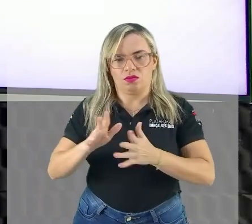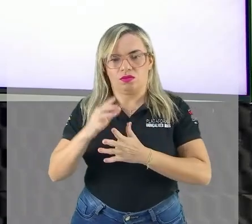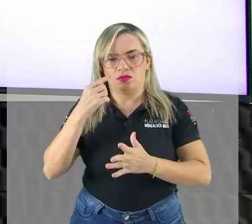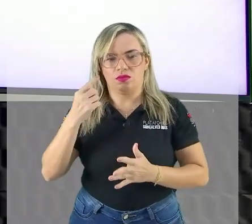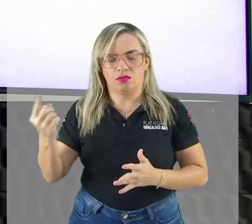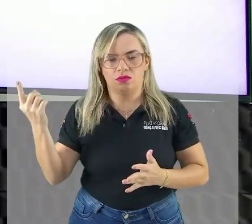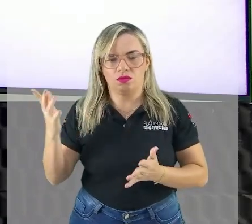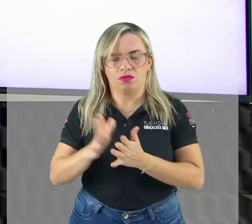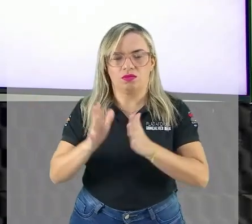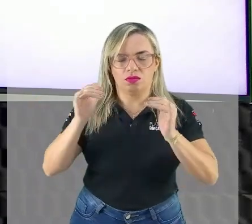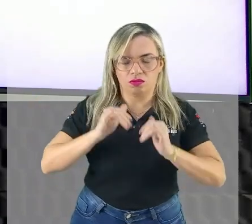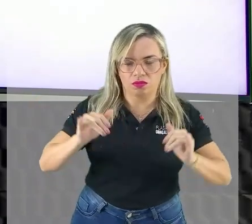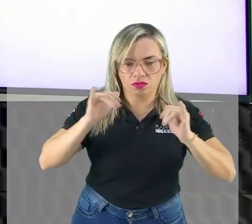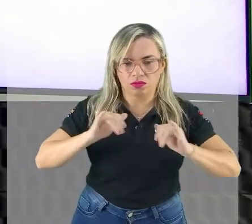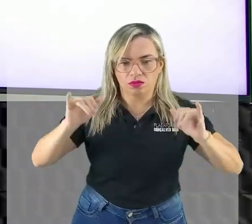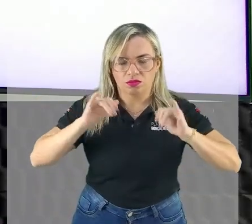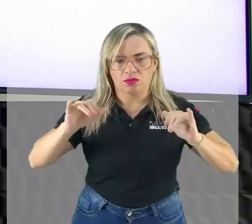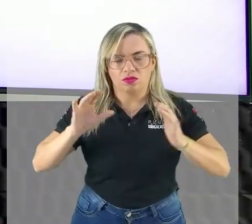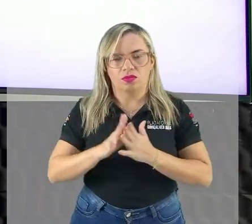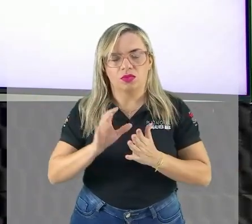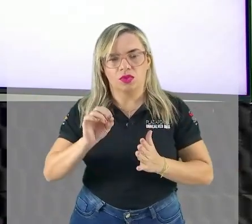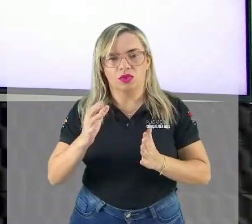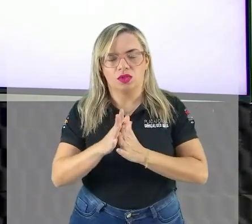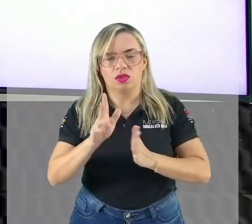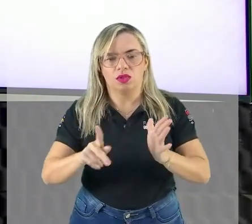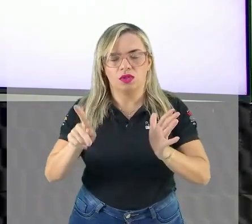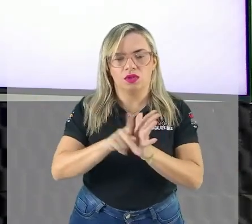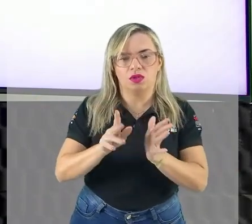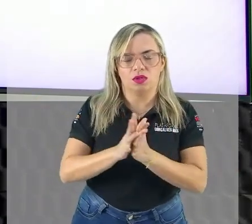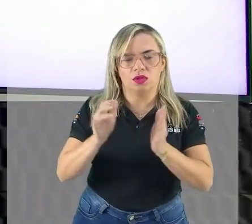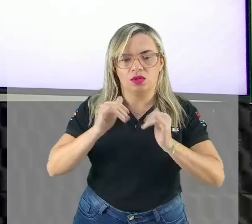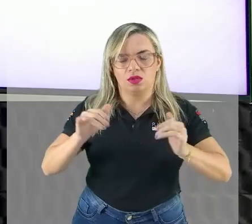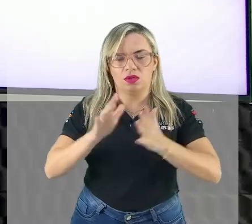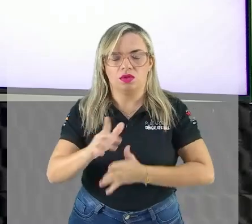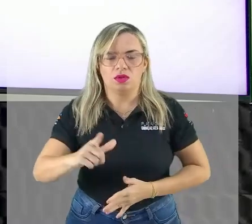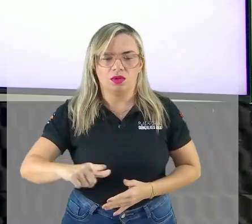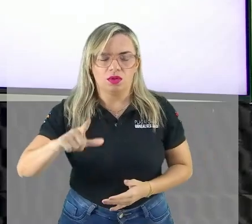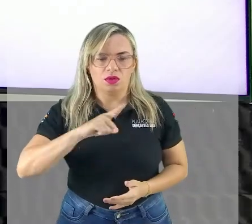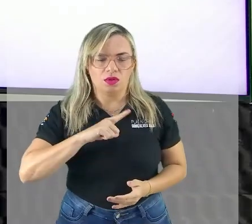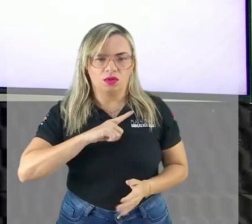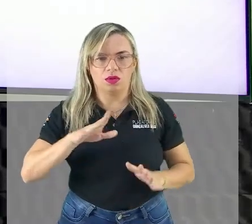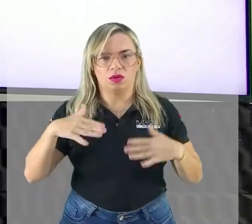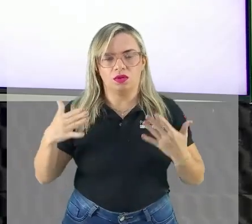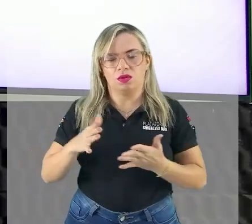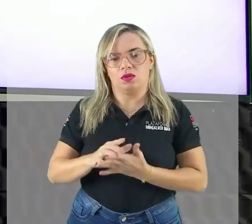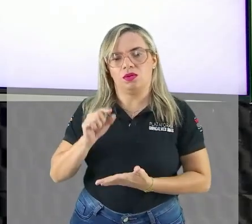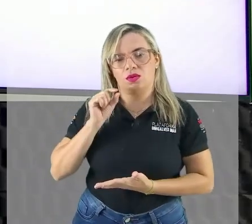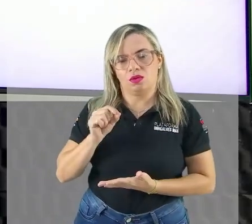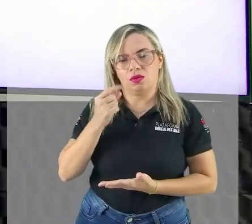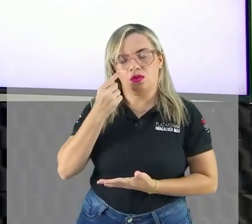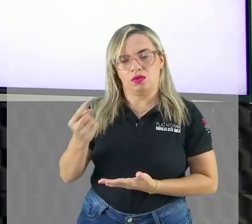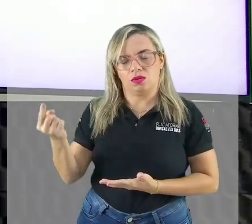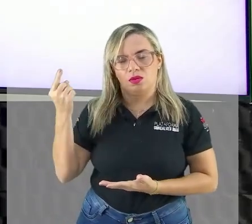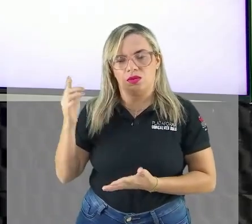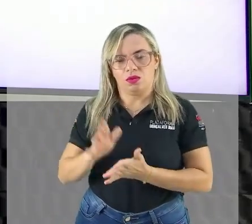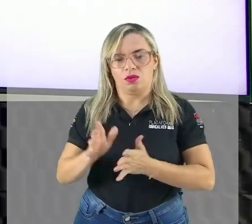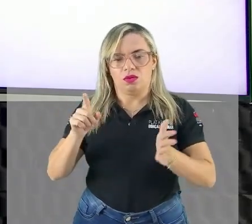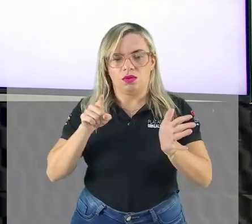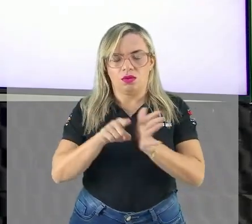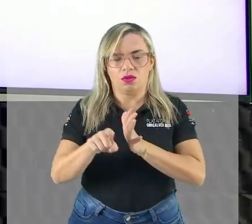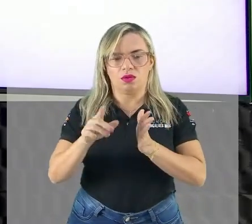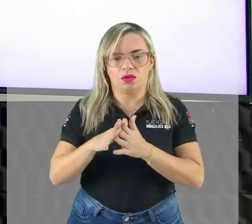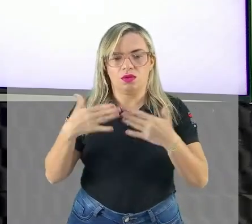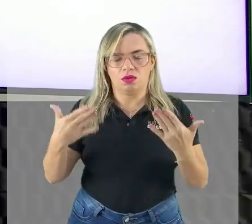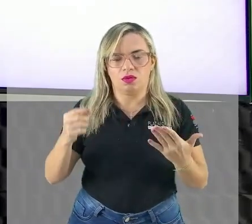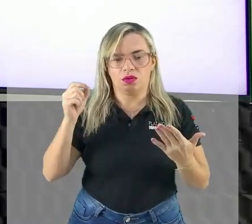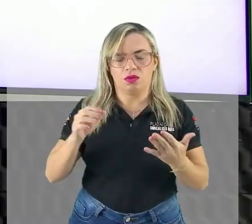texto informativo, ou o próprio texto publicitário, a gente tem esse teor de que a gente tem uma pergunta